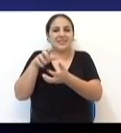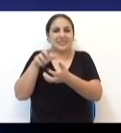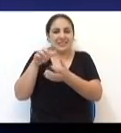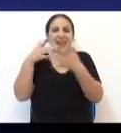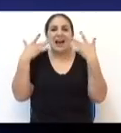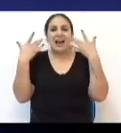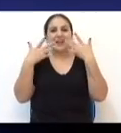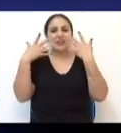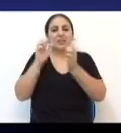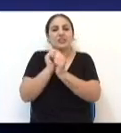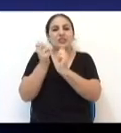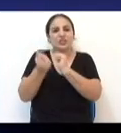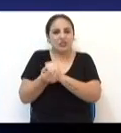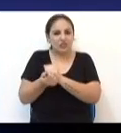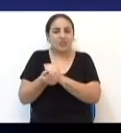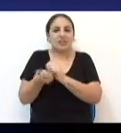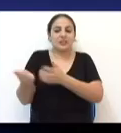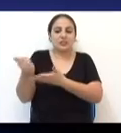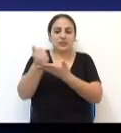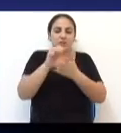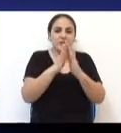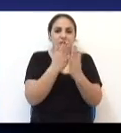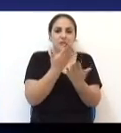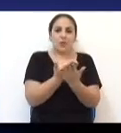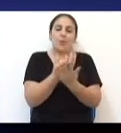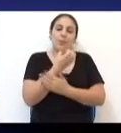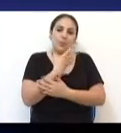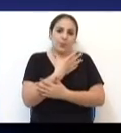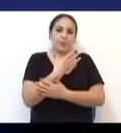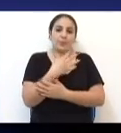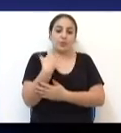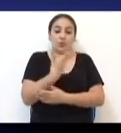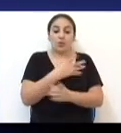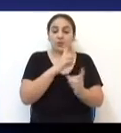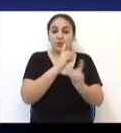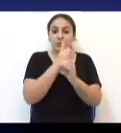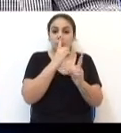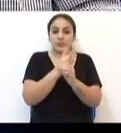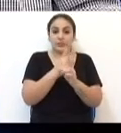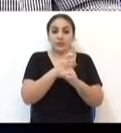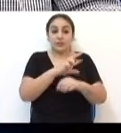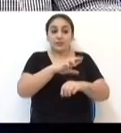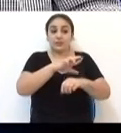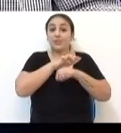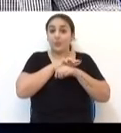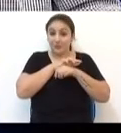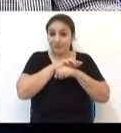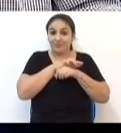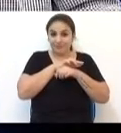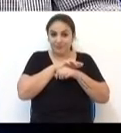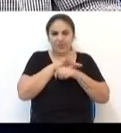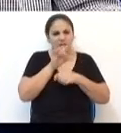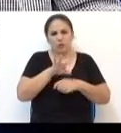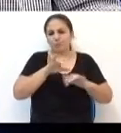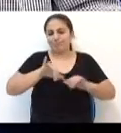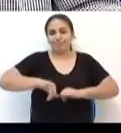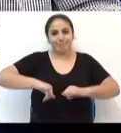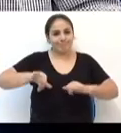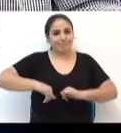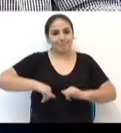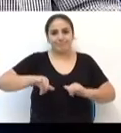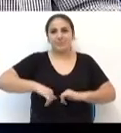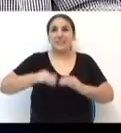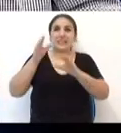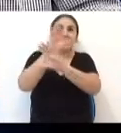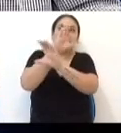traz a comunidade, traz as escolas, e foi muito bom. Aqui nós encontramos segurança, não sofremos